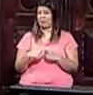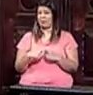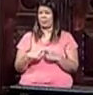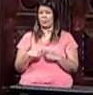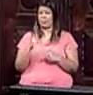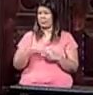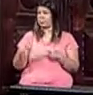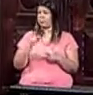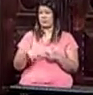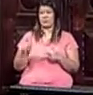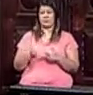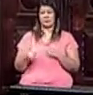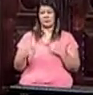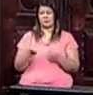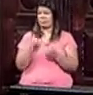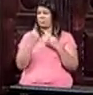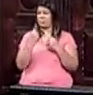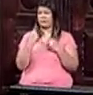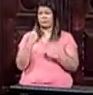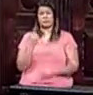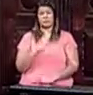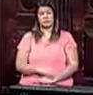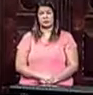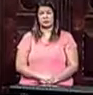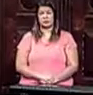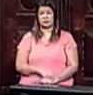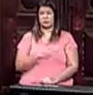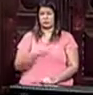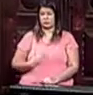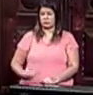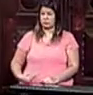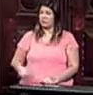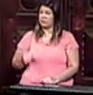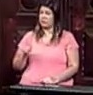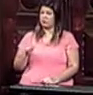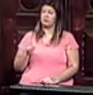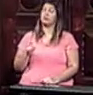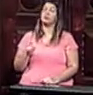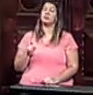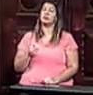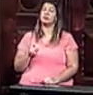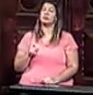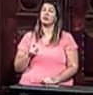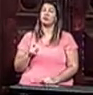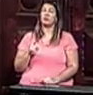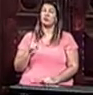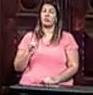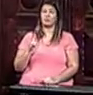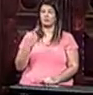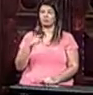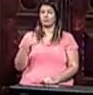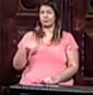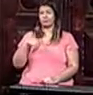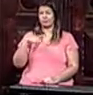muito, mas muito grande. Para um governo que é muito, muito inepto.